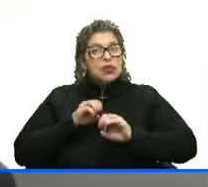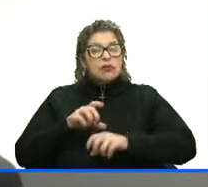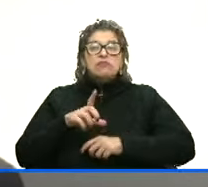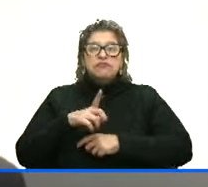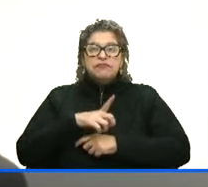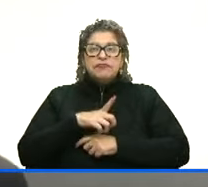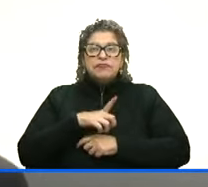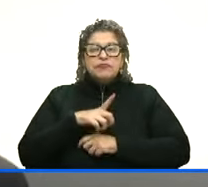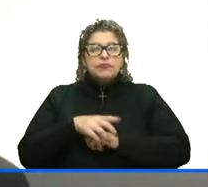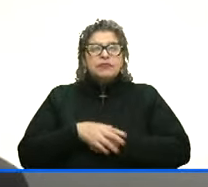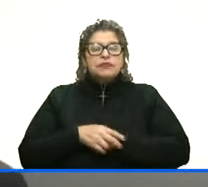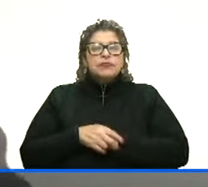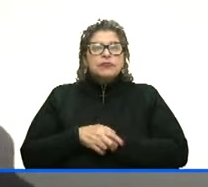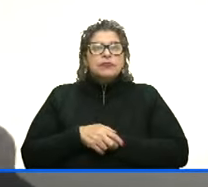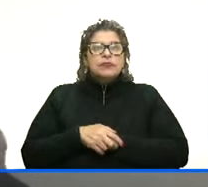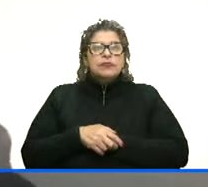temos